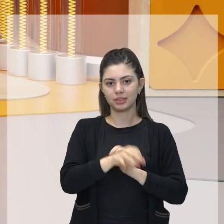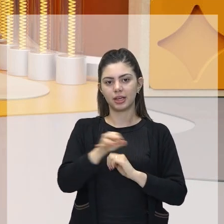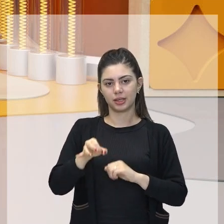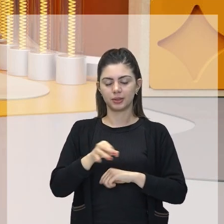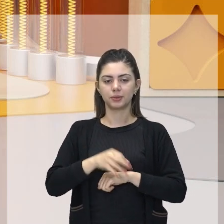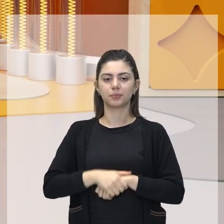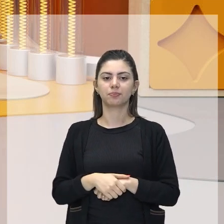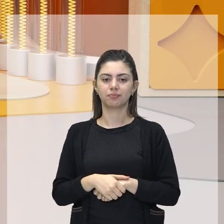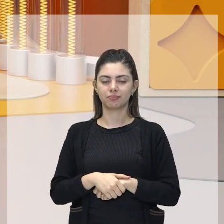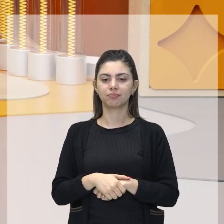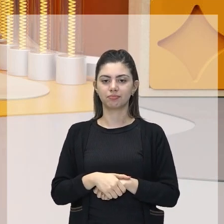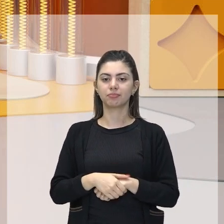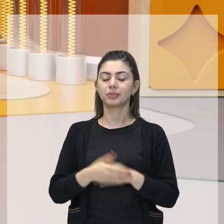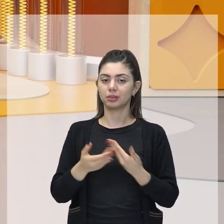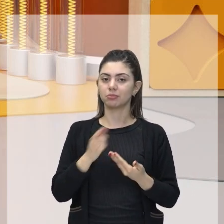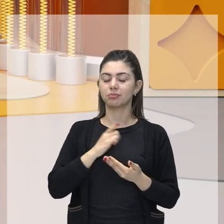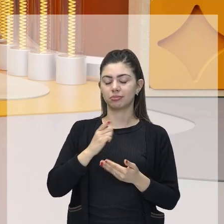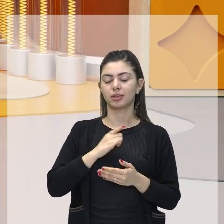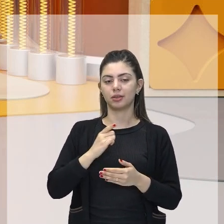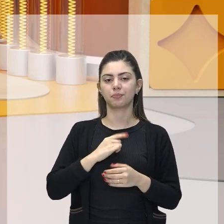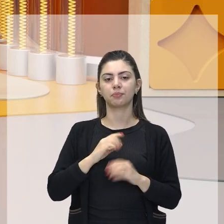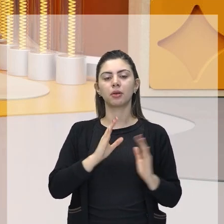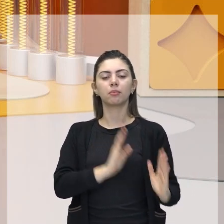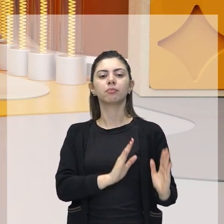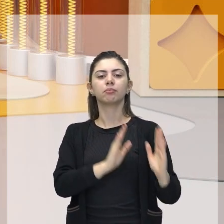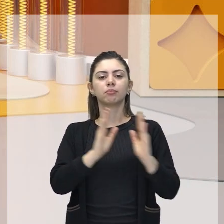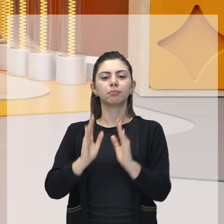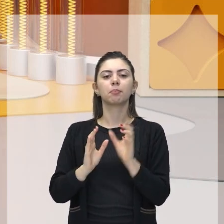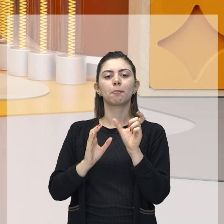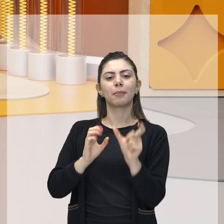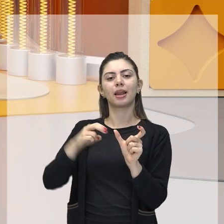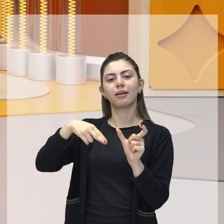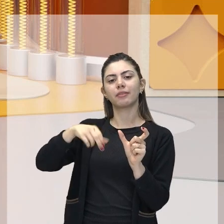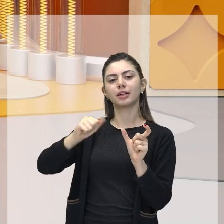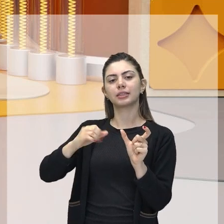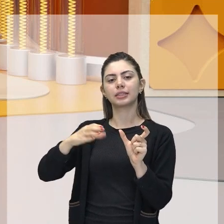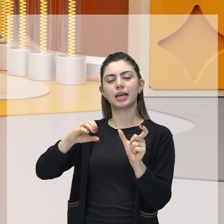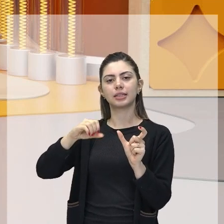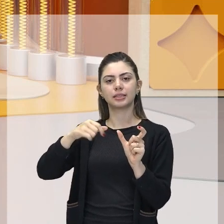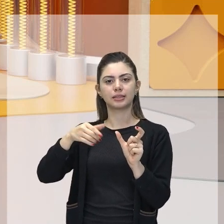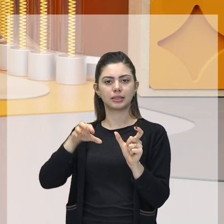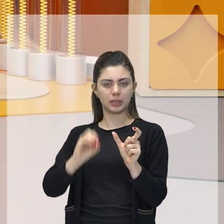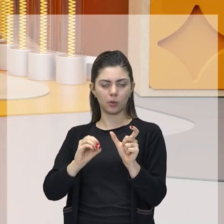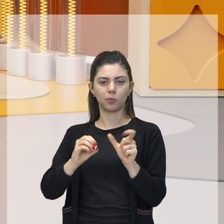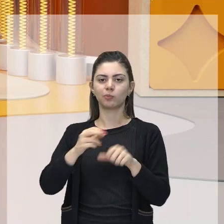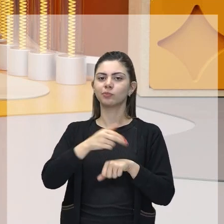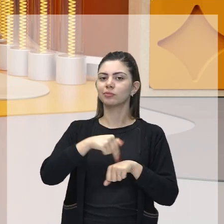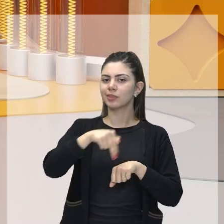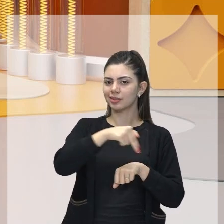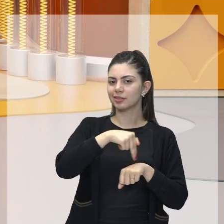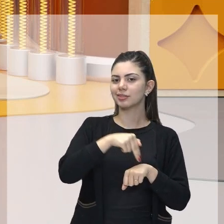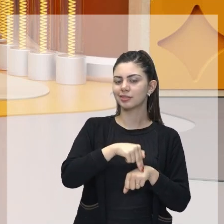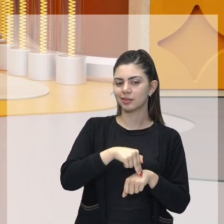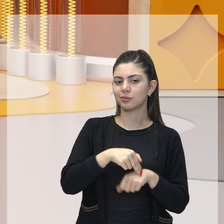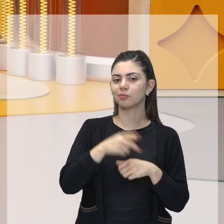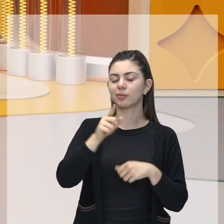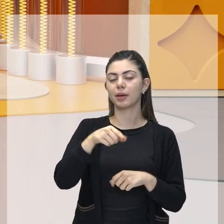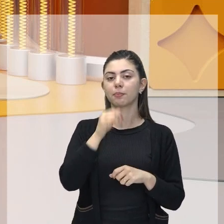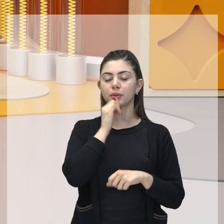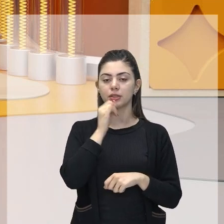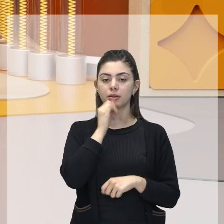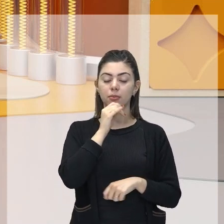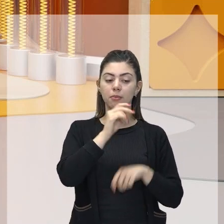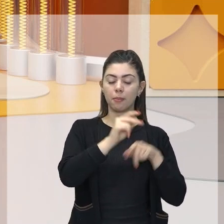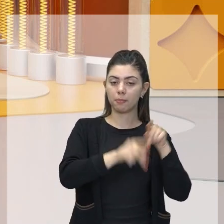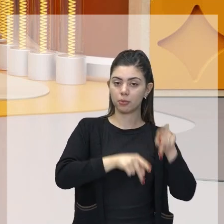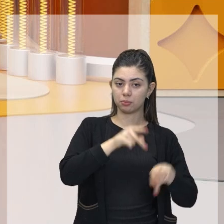tem toda essa questão dos limites também. Vamos lá, então, agora para o conceito de nação. A nação, pessoal, é quando um povo, ele tem,